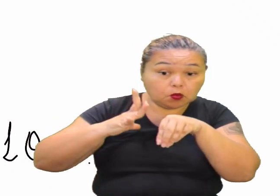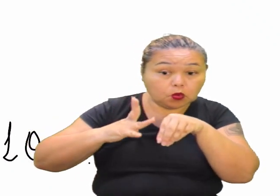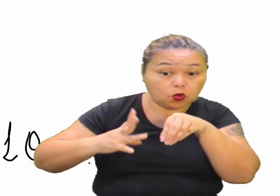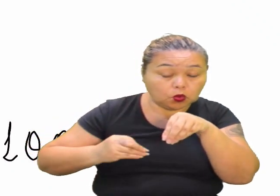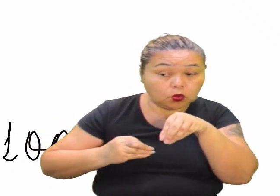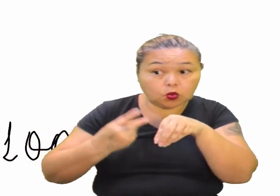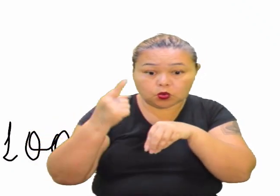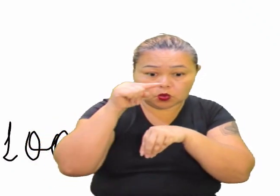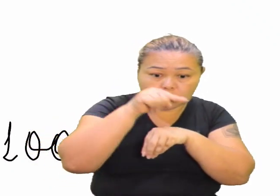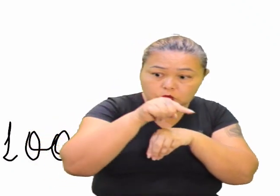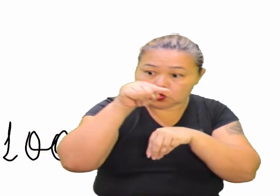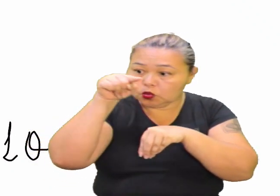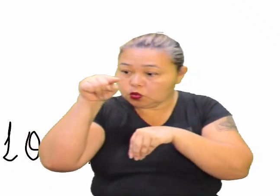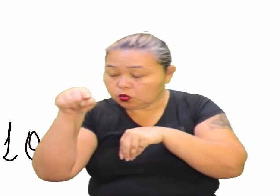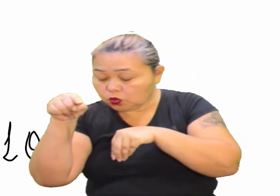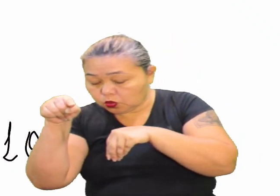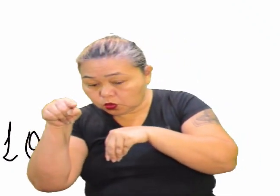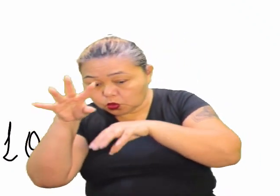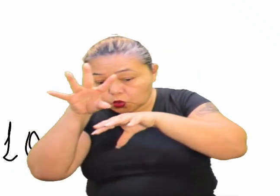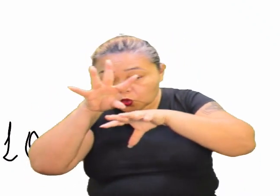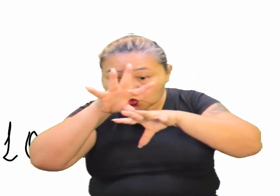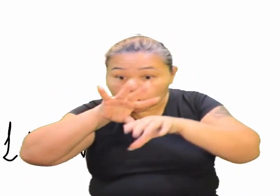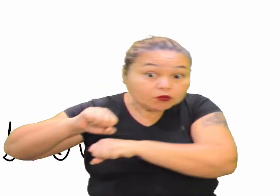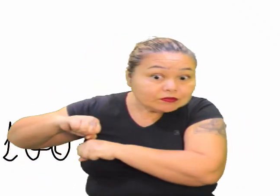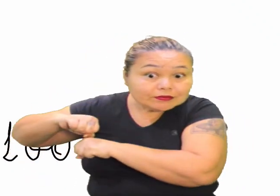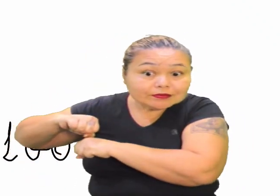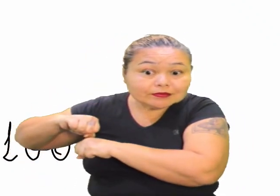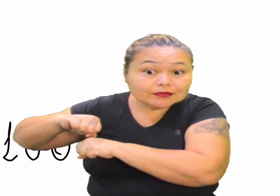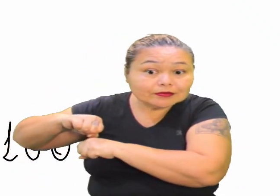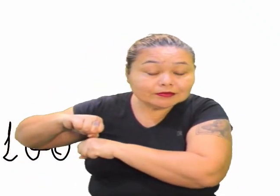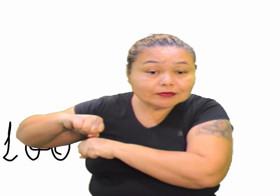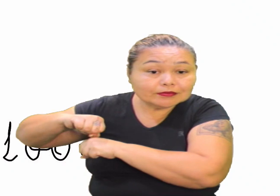dos dois serão suprimidos na primeira geração.